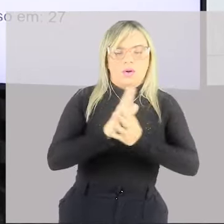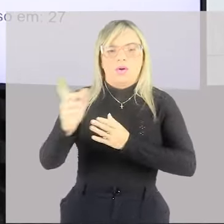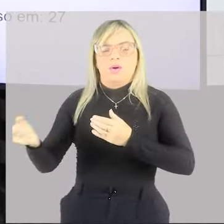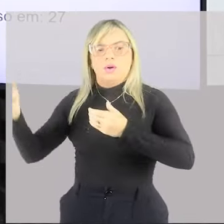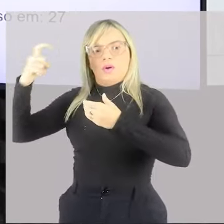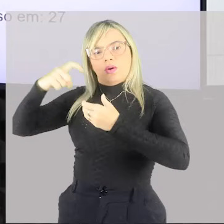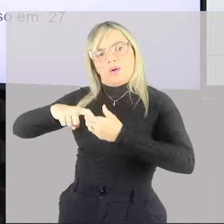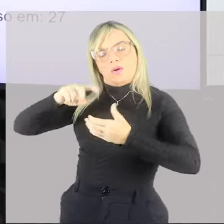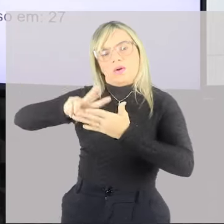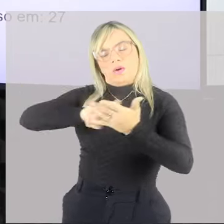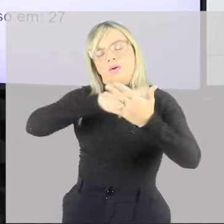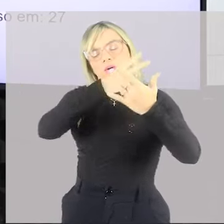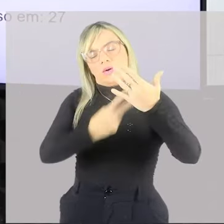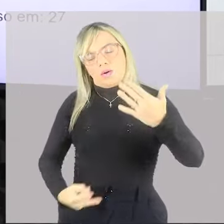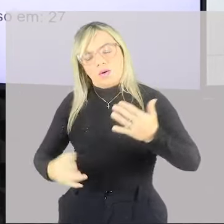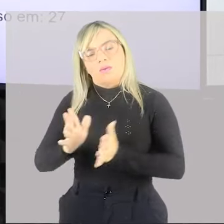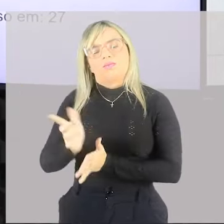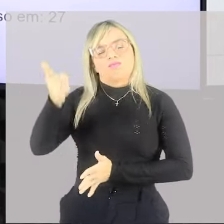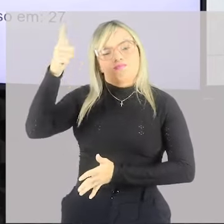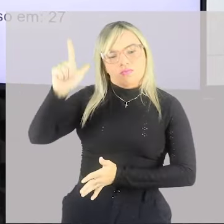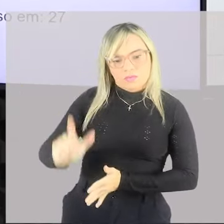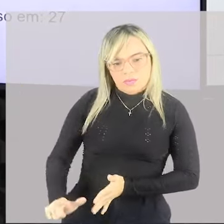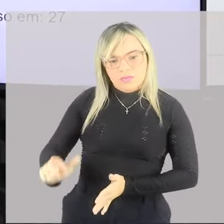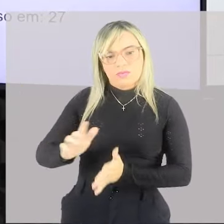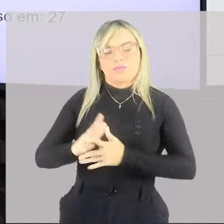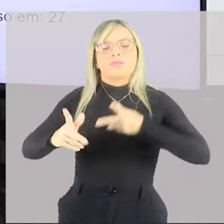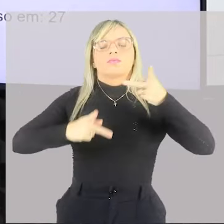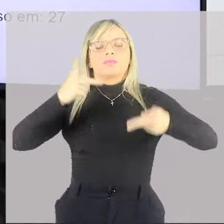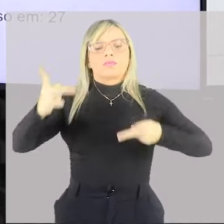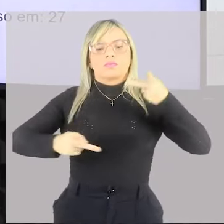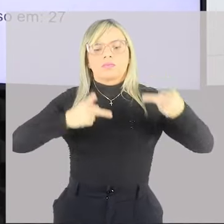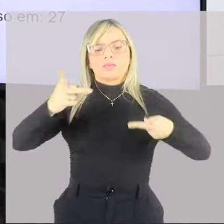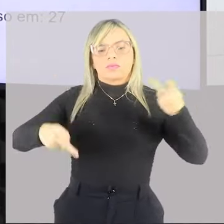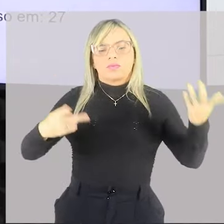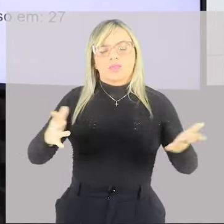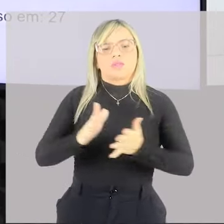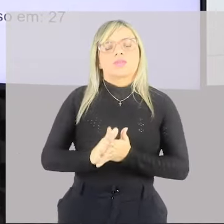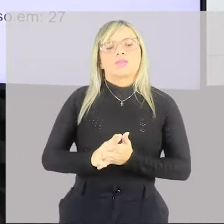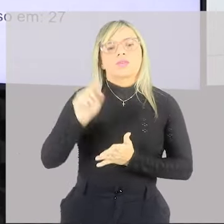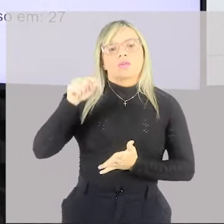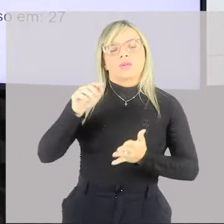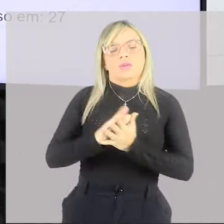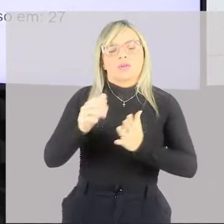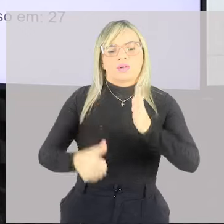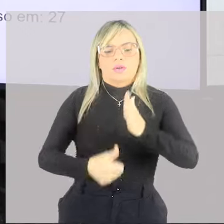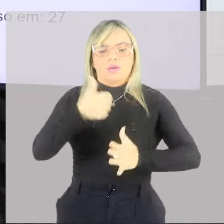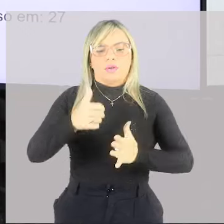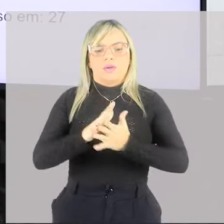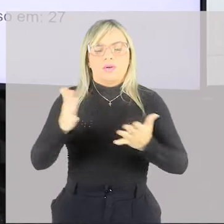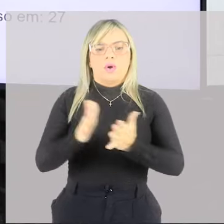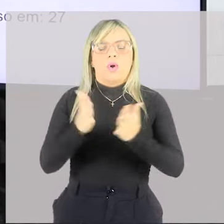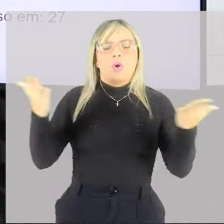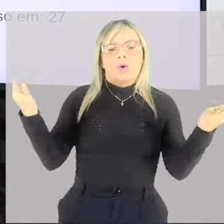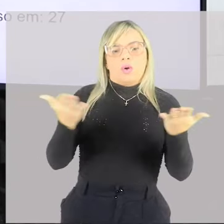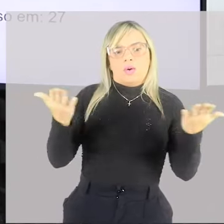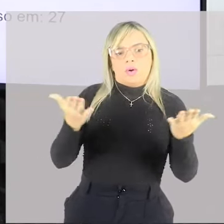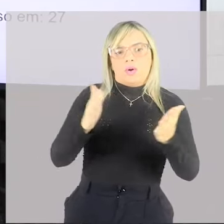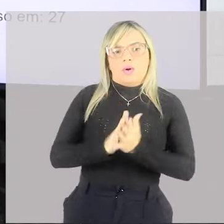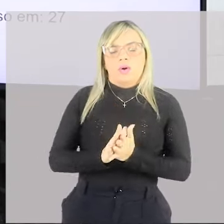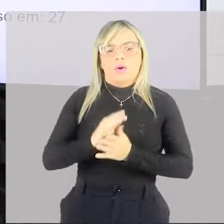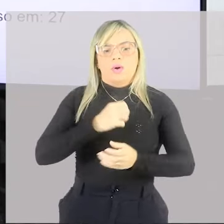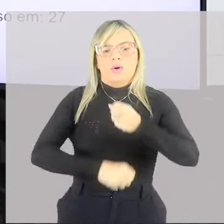a a traduzir novamente falar novamente tô sendo redundante aquilo que eu havia dito na primeira questão hoje